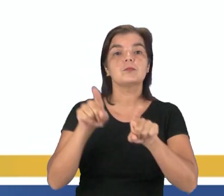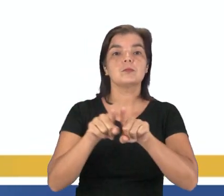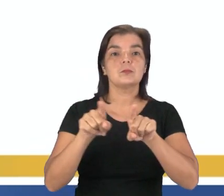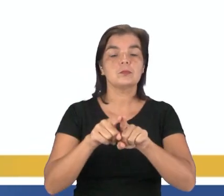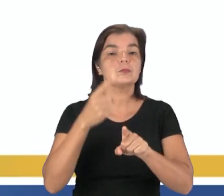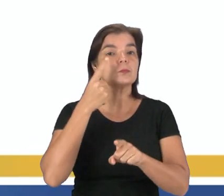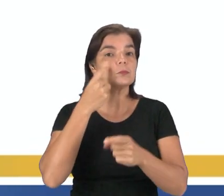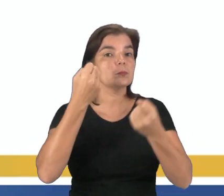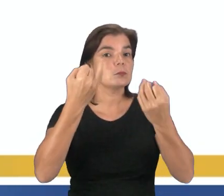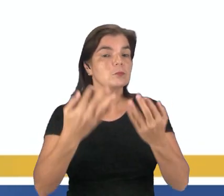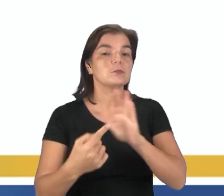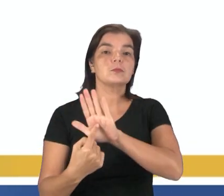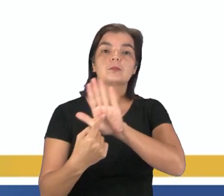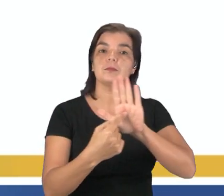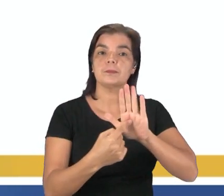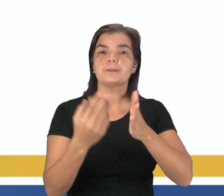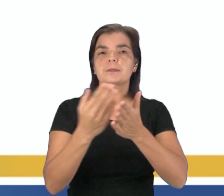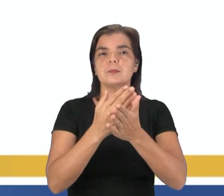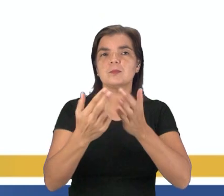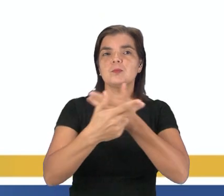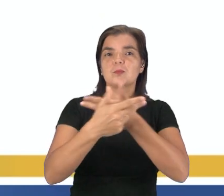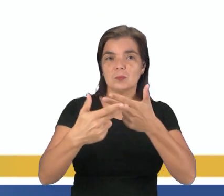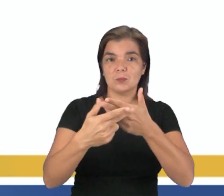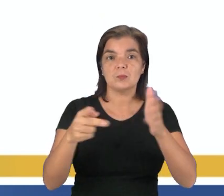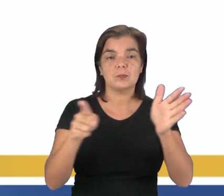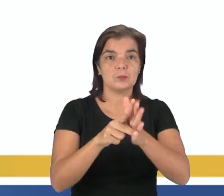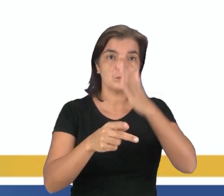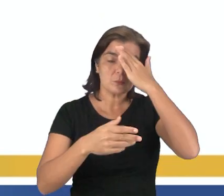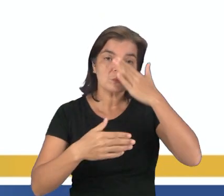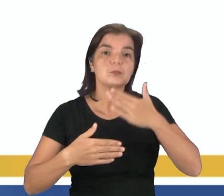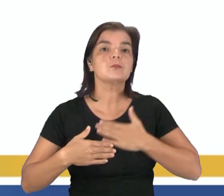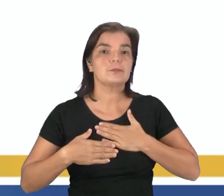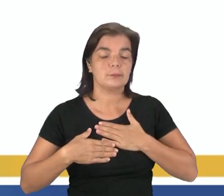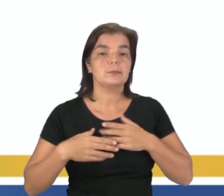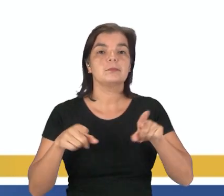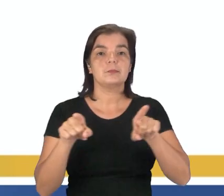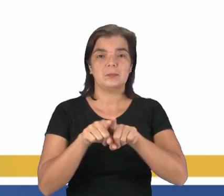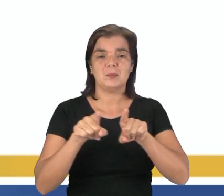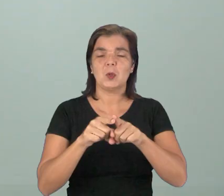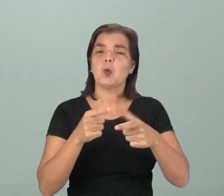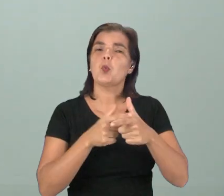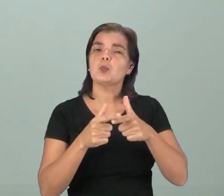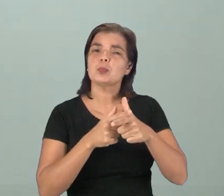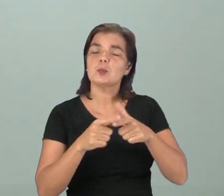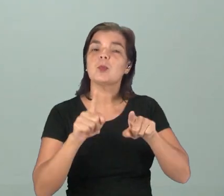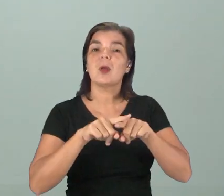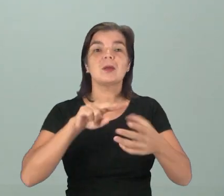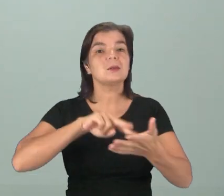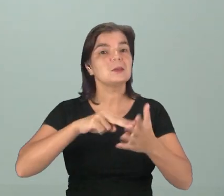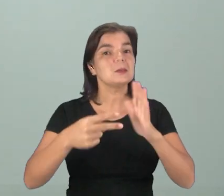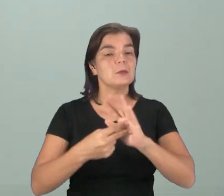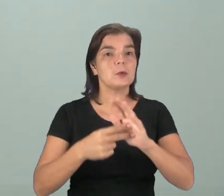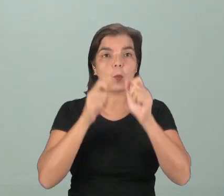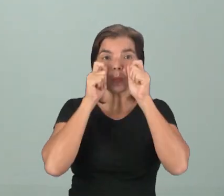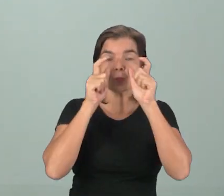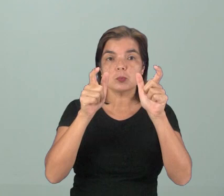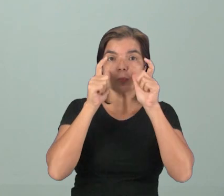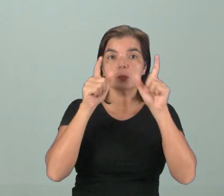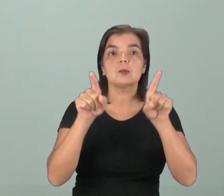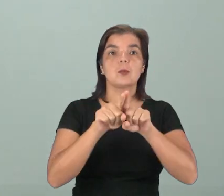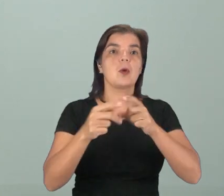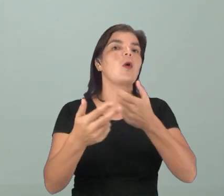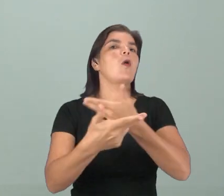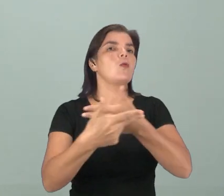até quando nós apresentamos, né, algum órgão, alguma parte do nosso corpo que está aí com inflamação, também já é um sinal de alerta de